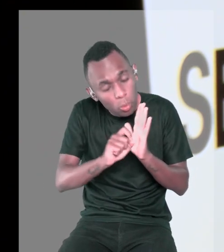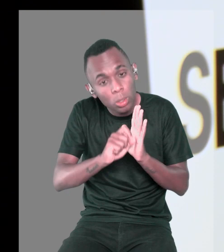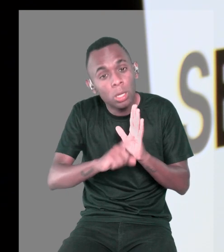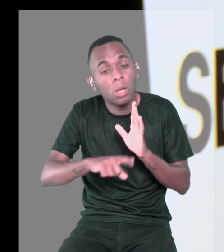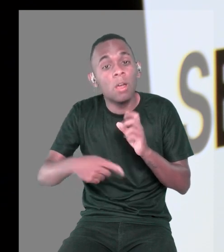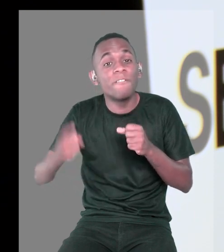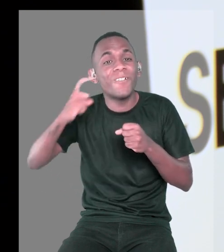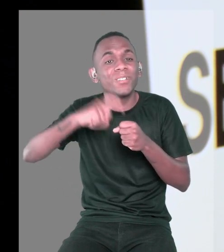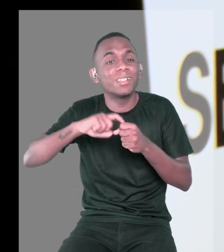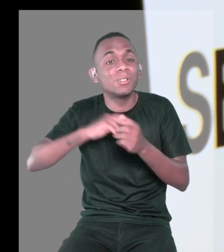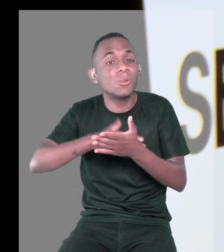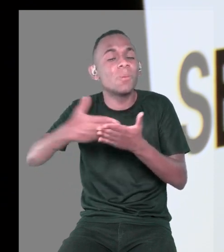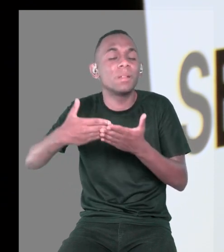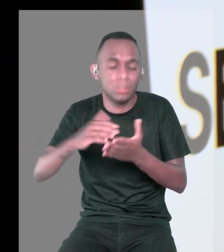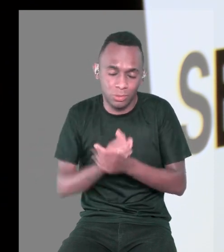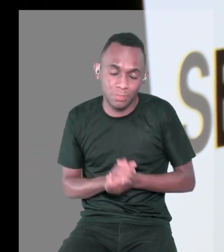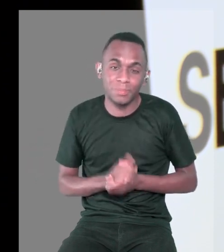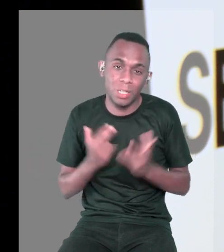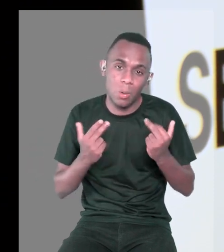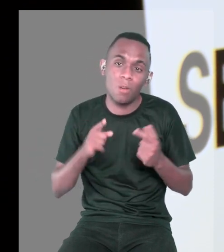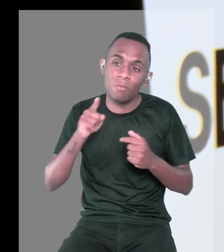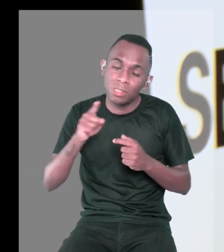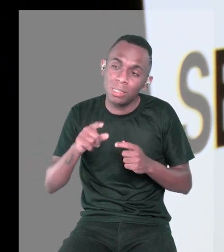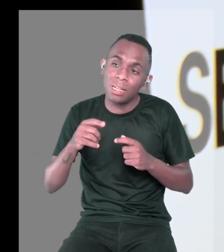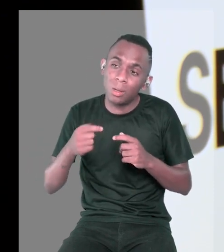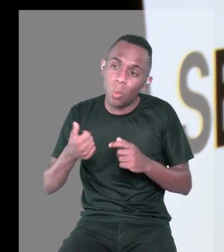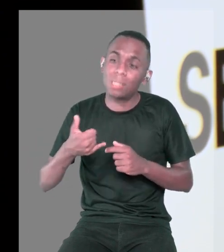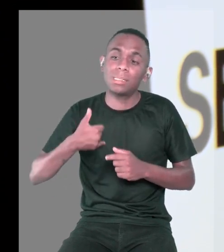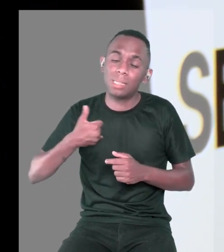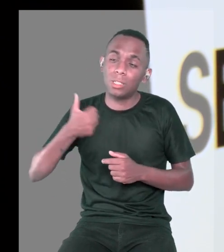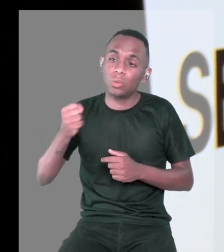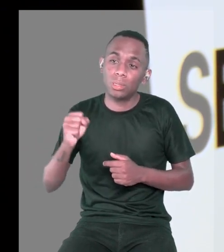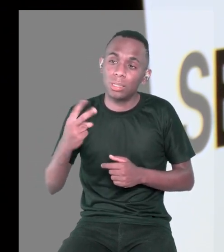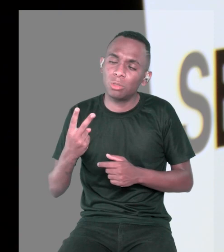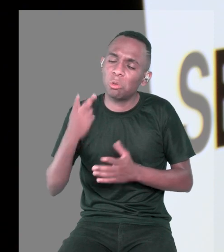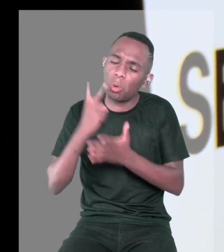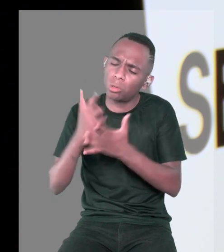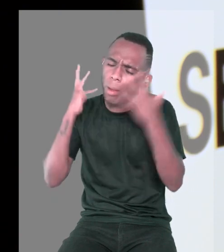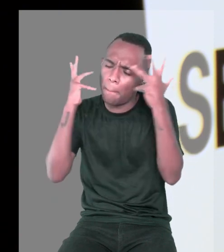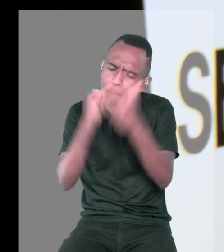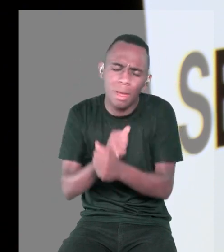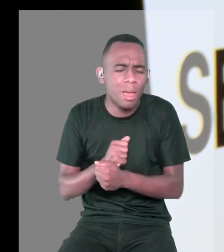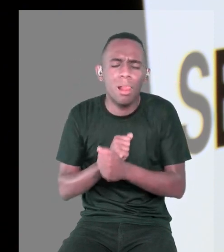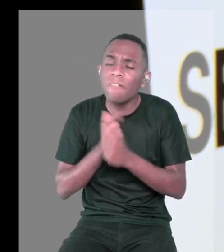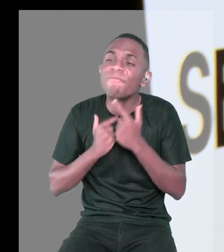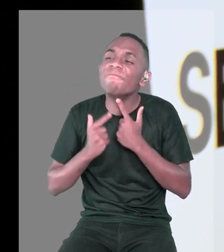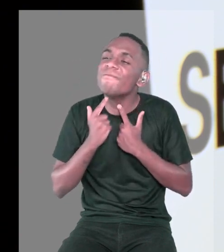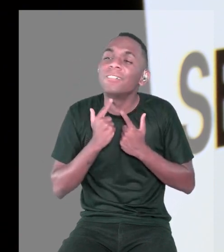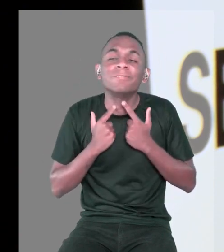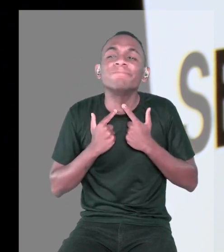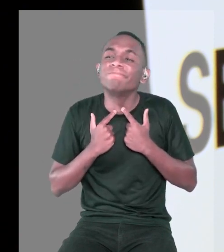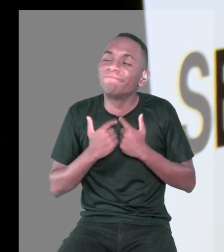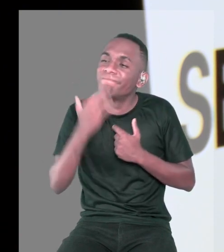carta, retomando o começo dela. Você acabou de fazer 82 anos, continua bela,